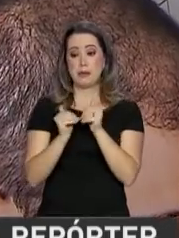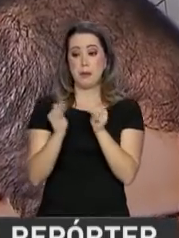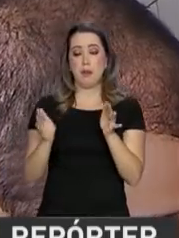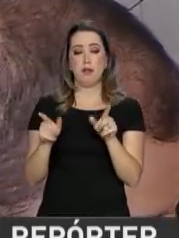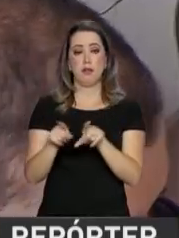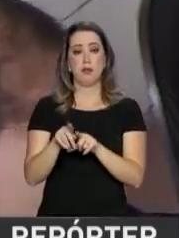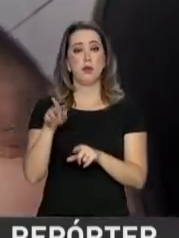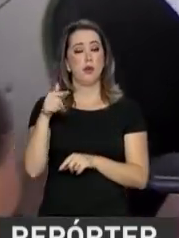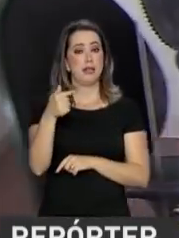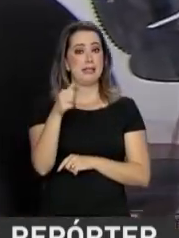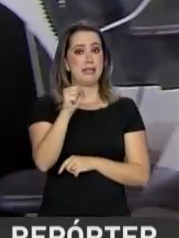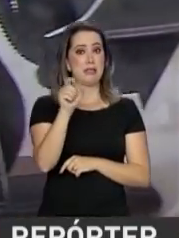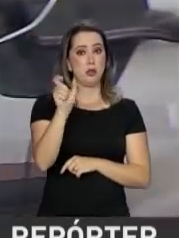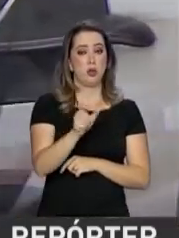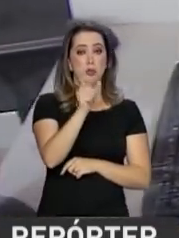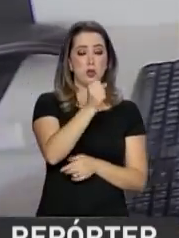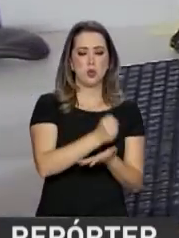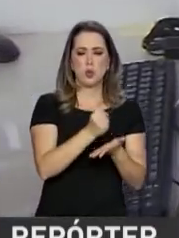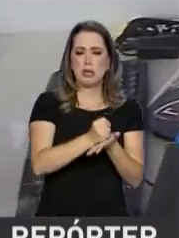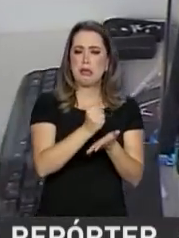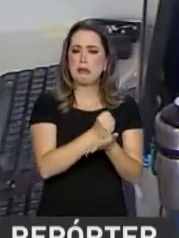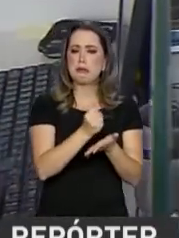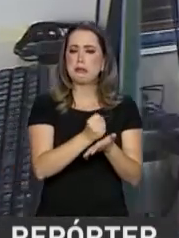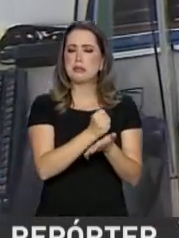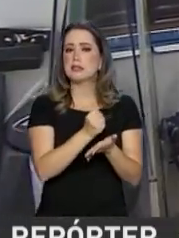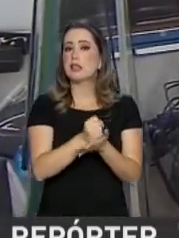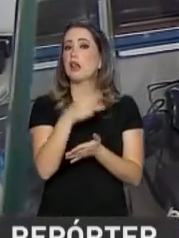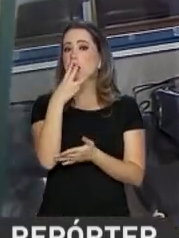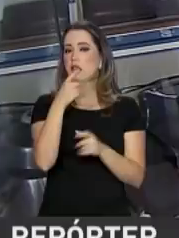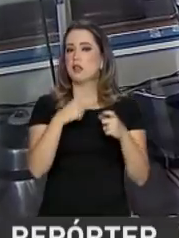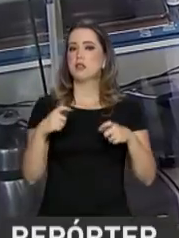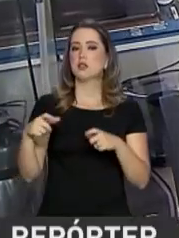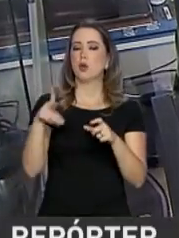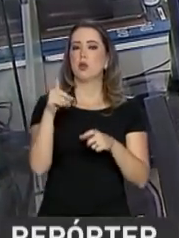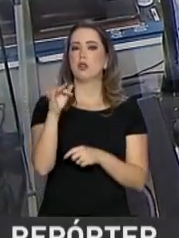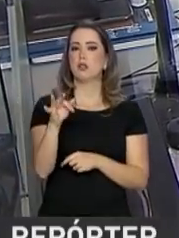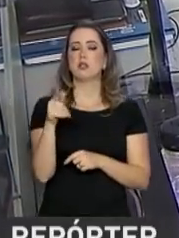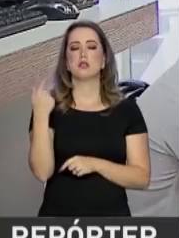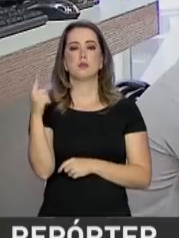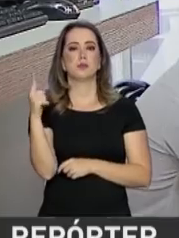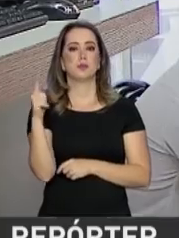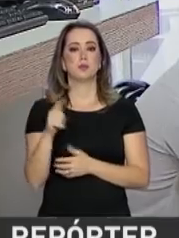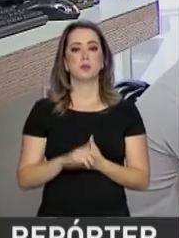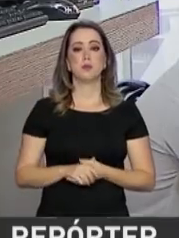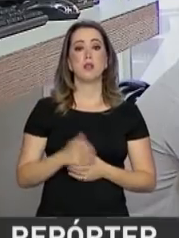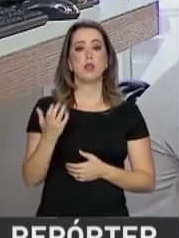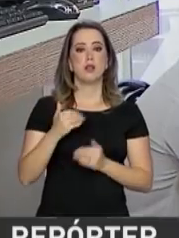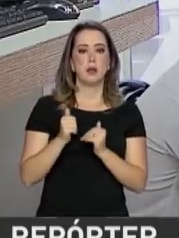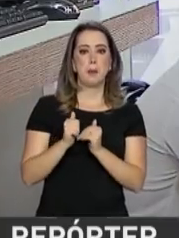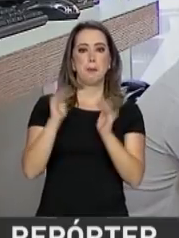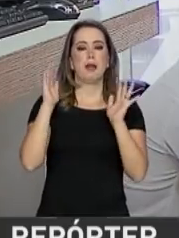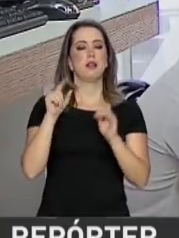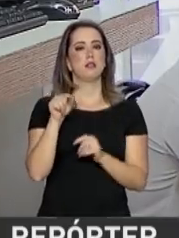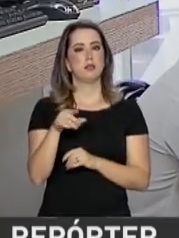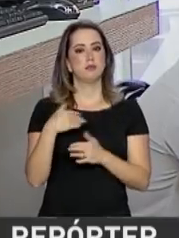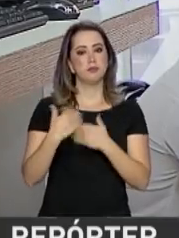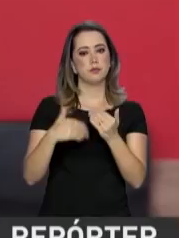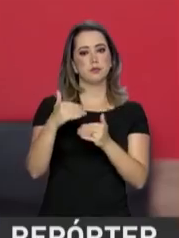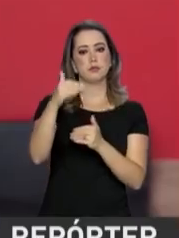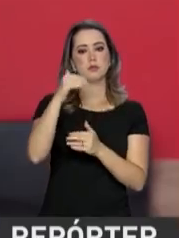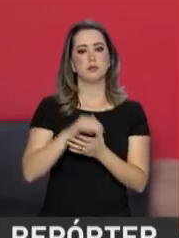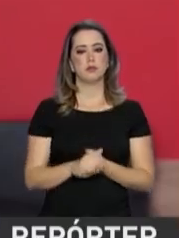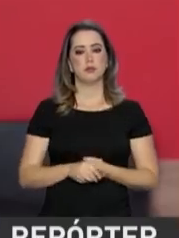78 empregados em três unidades no distrito federal e em goiás e quer expandir mais o negócio